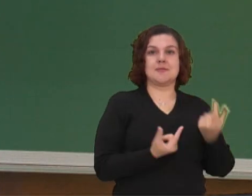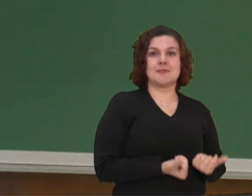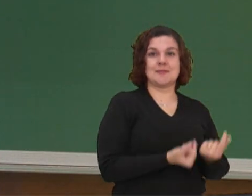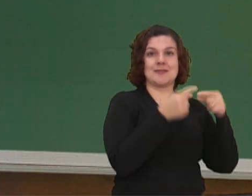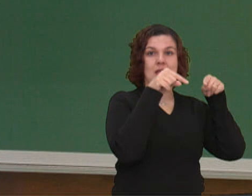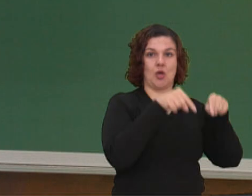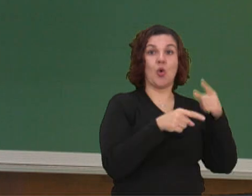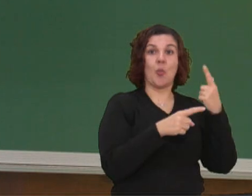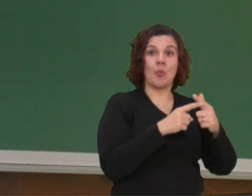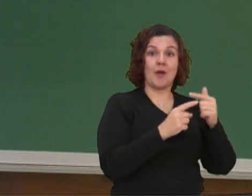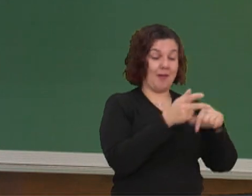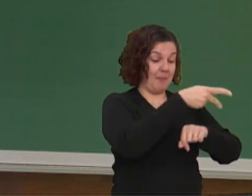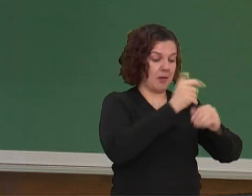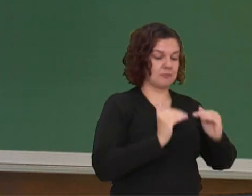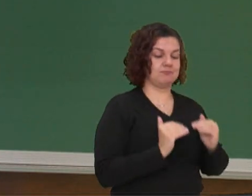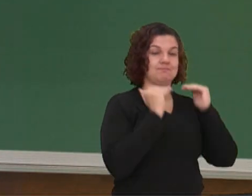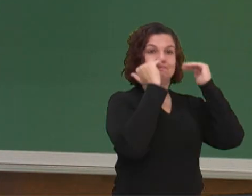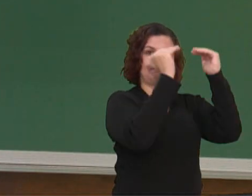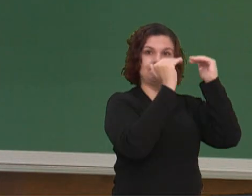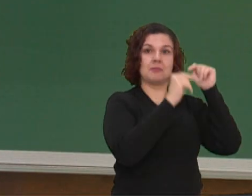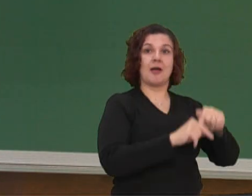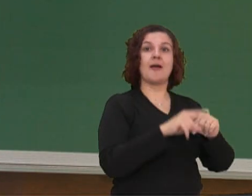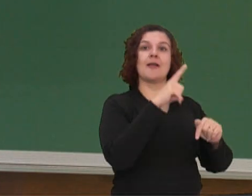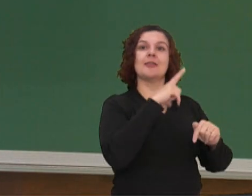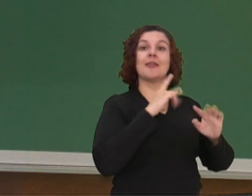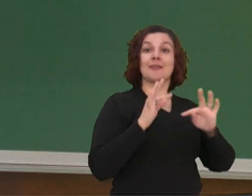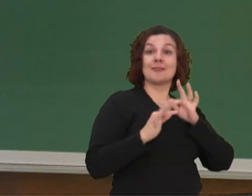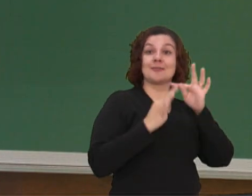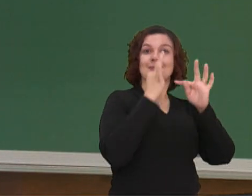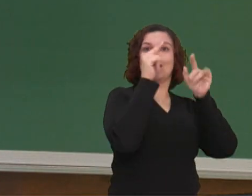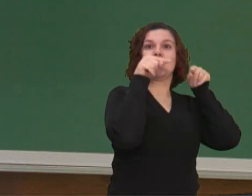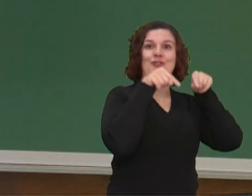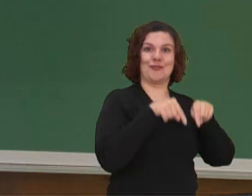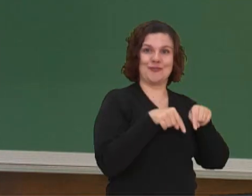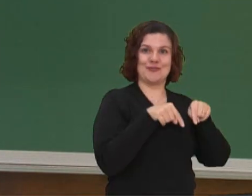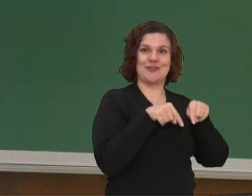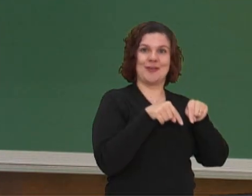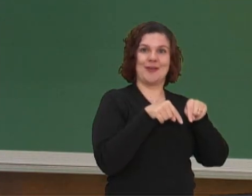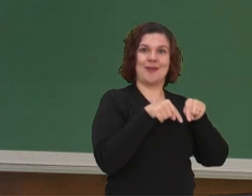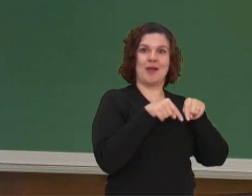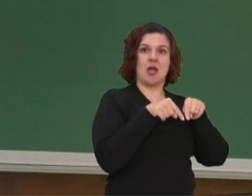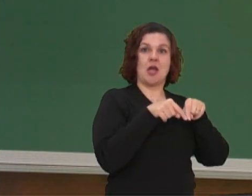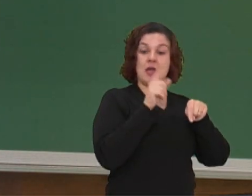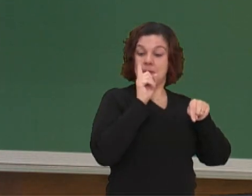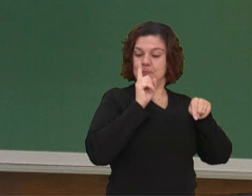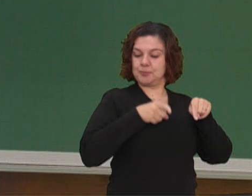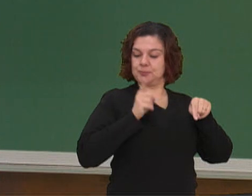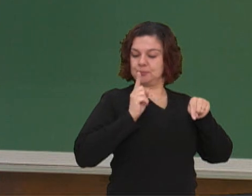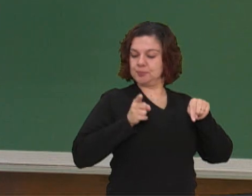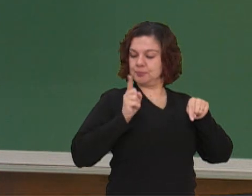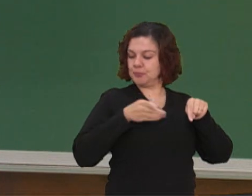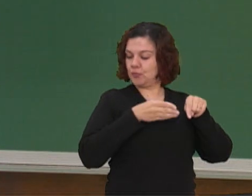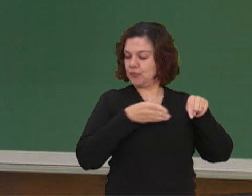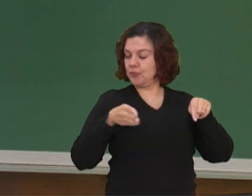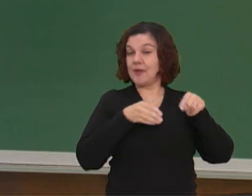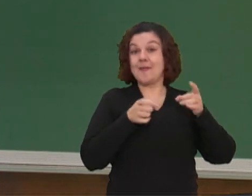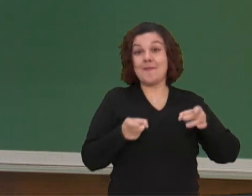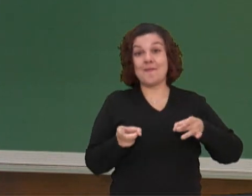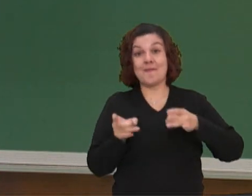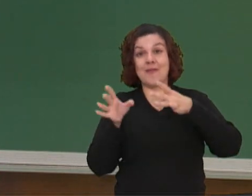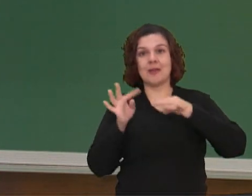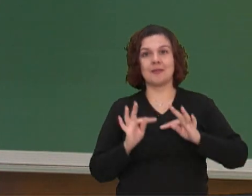os desenvolvidos, investem em tecnologia e ditam as regras e vendem